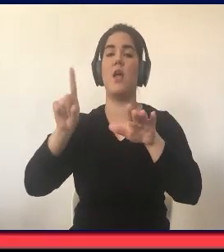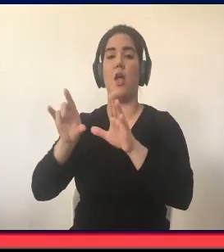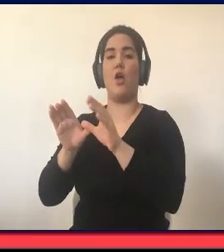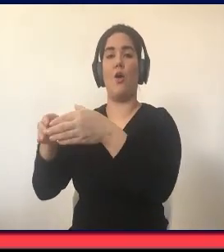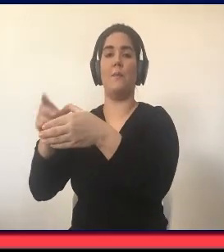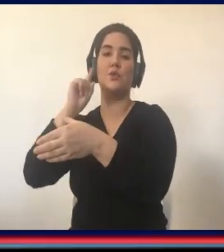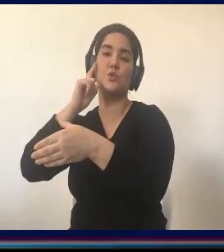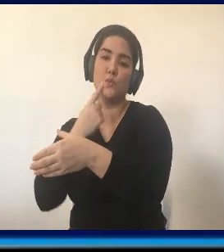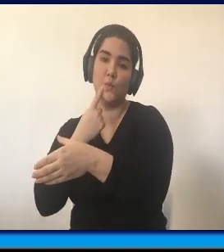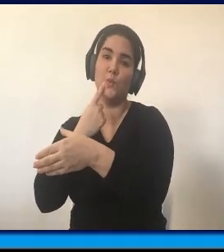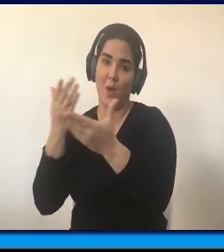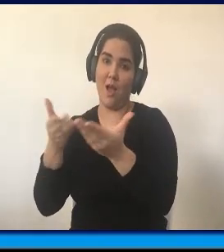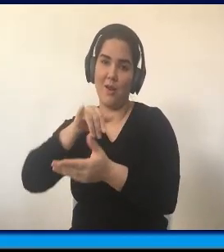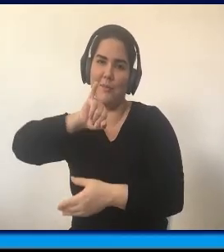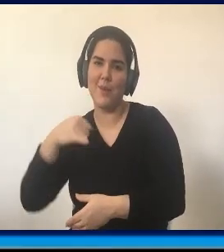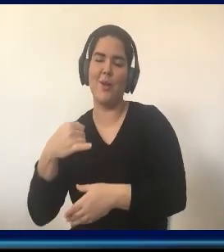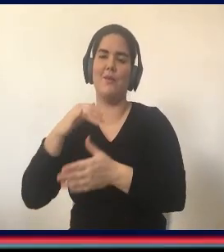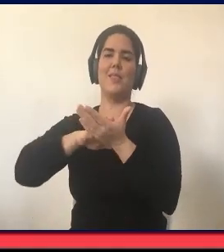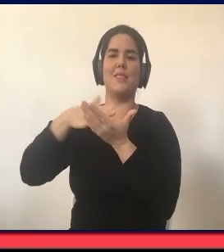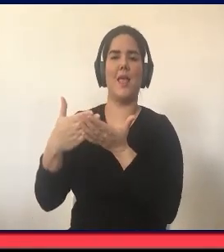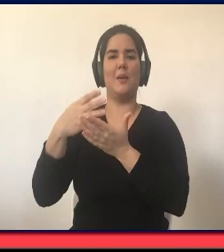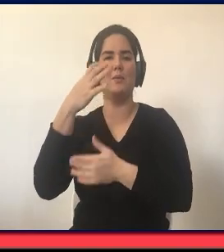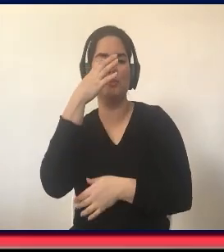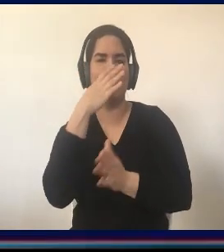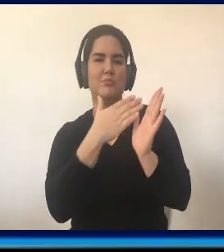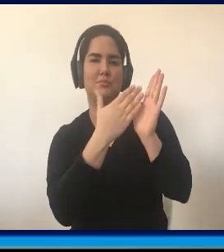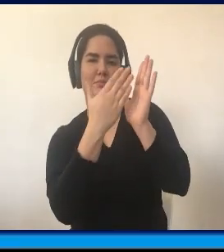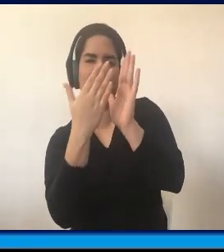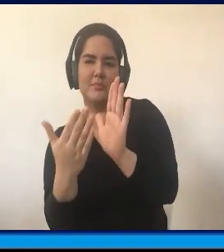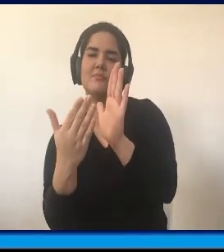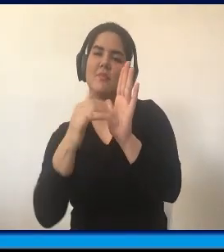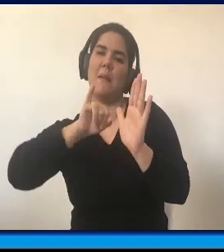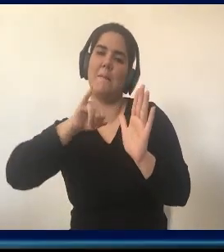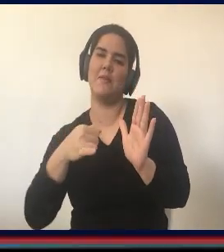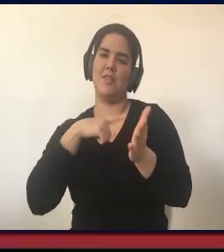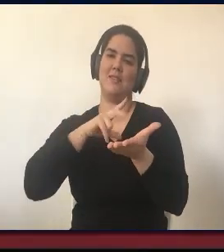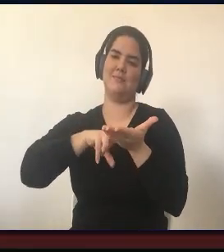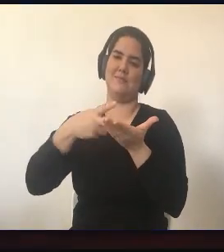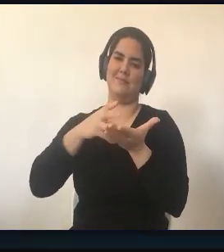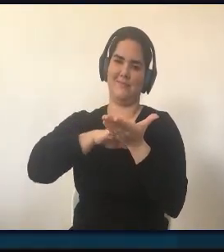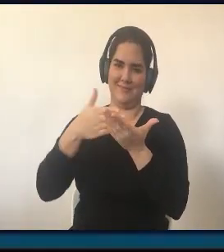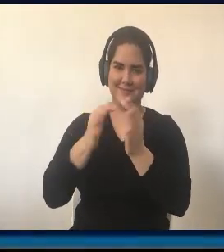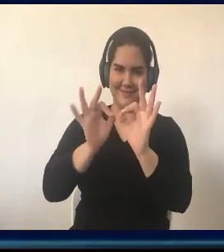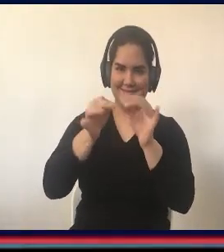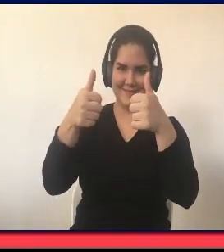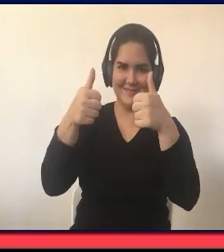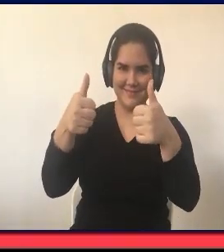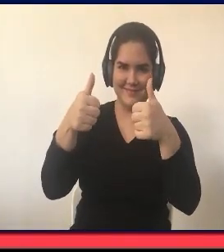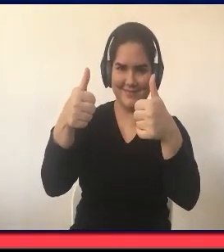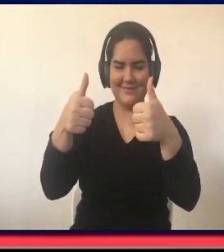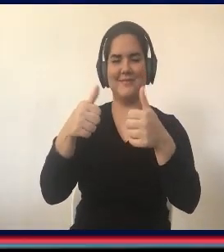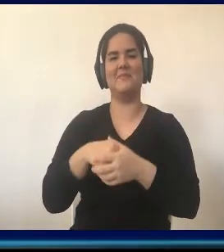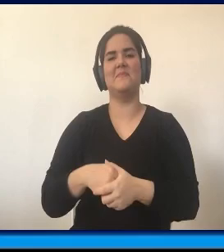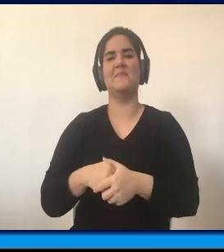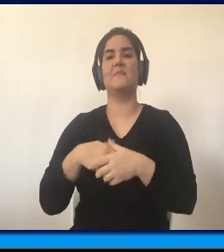a esse conteúdo muito rico, muito importante para ele. Então, isso, olha lá. É isso aí. Eu vou ensinar agora o sinal